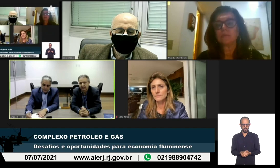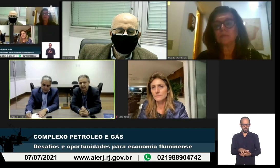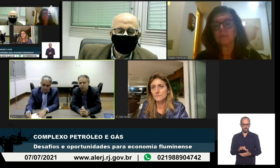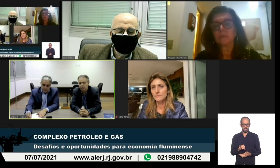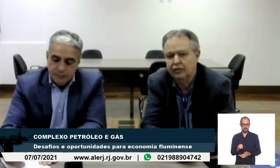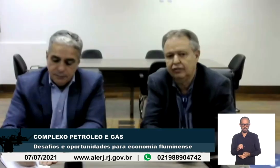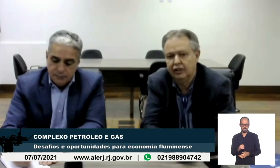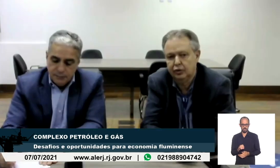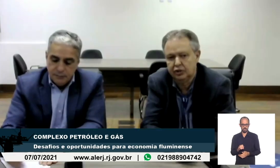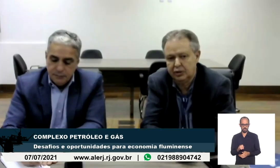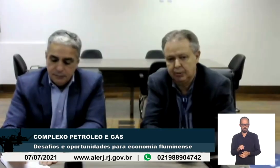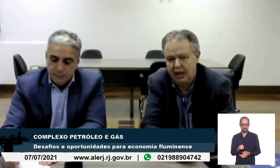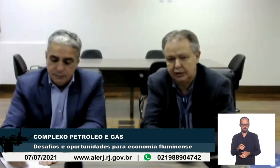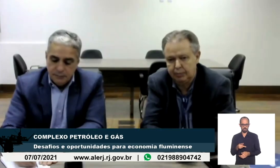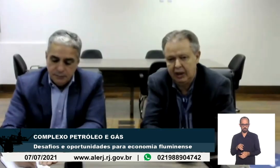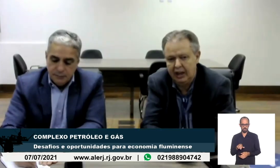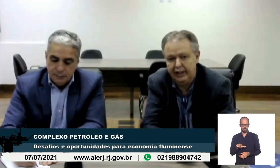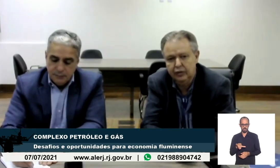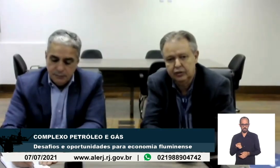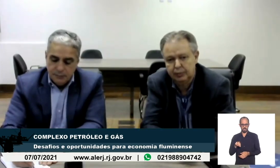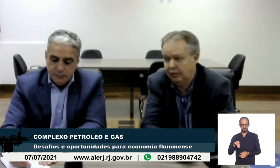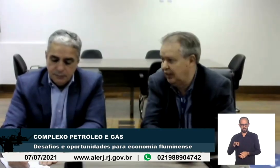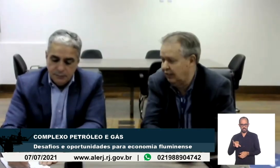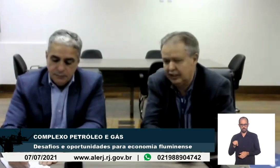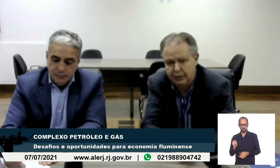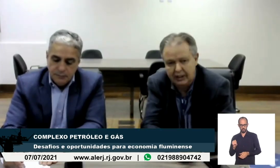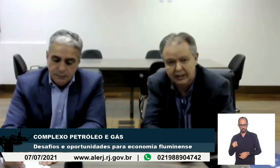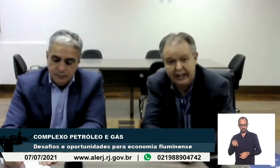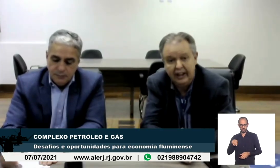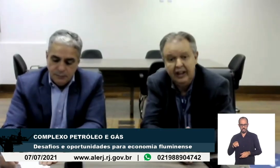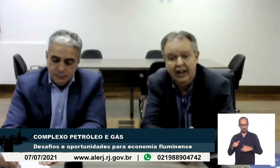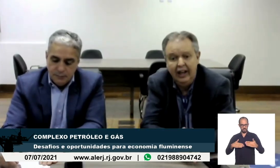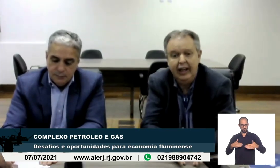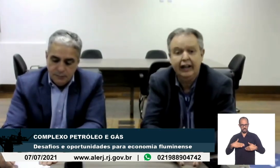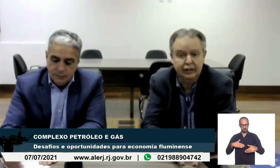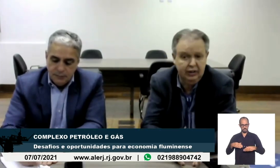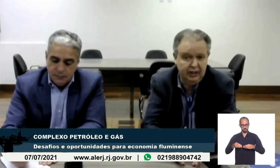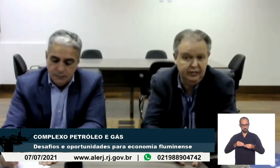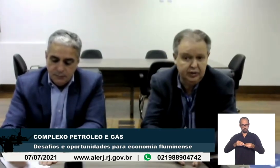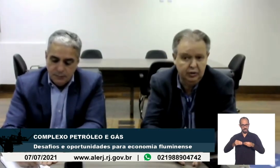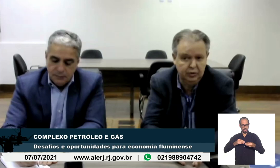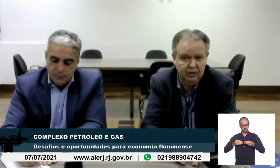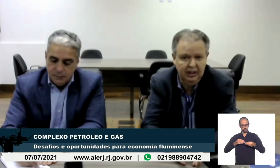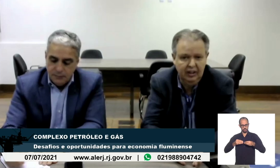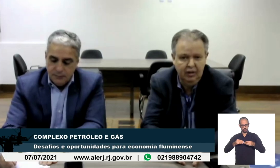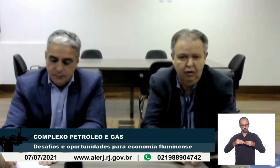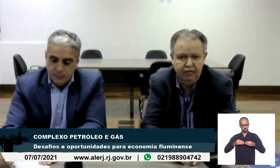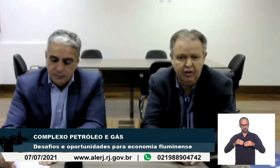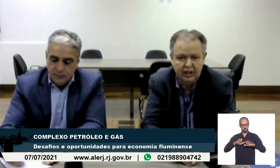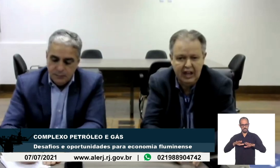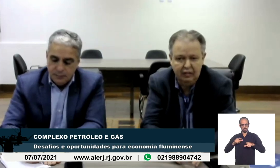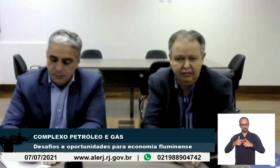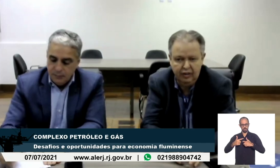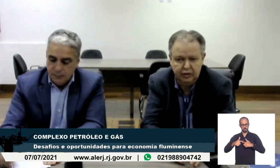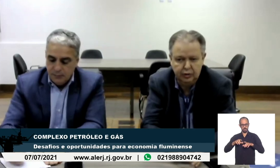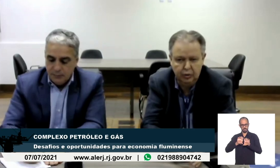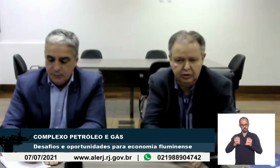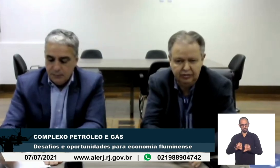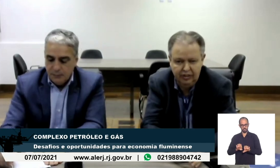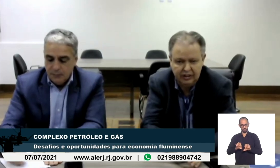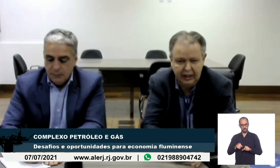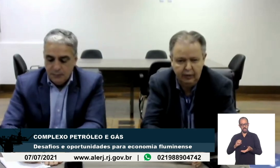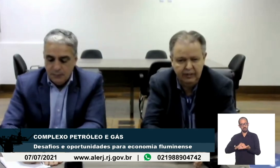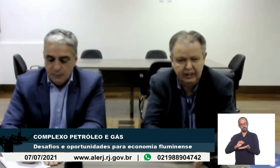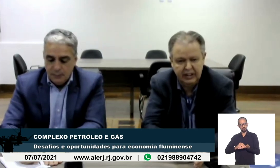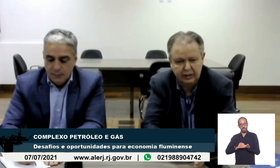né, mas quase não foi indústria de plástico para lá. E um dos problemas, deputado André, é a questão da infraestrutura. Ou falta água, ou falta esgoto,